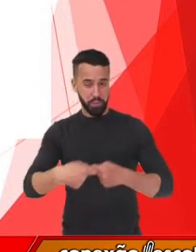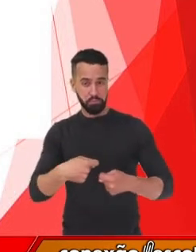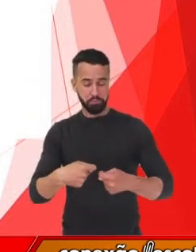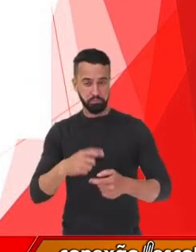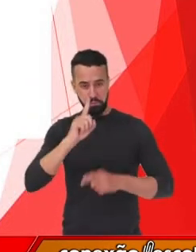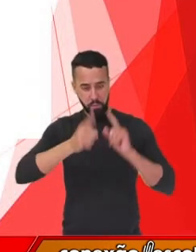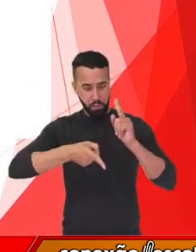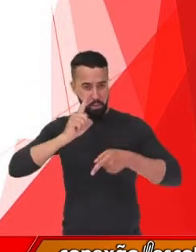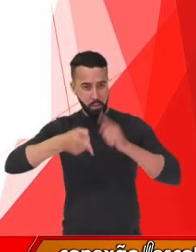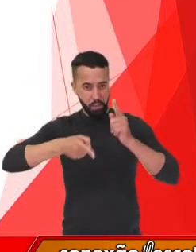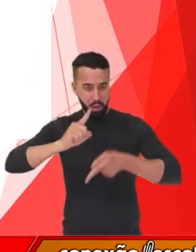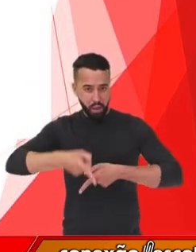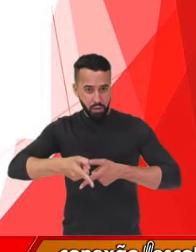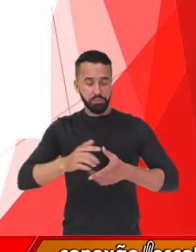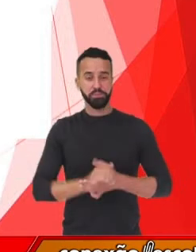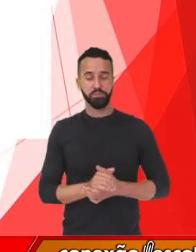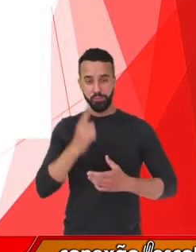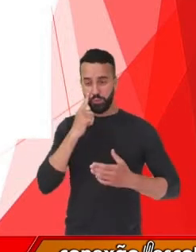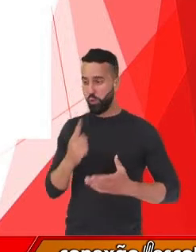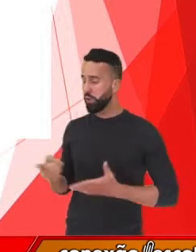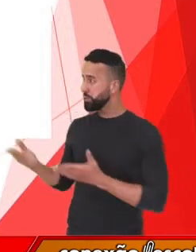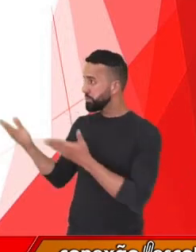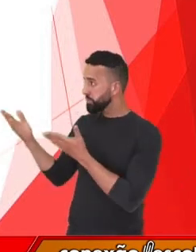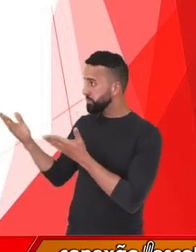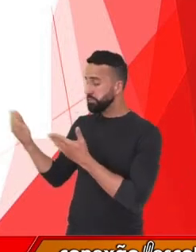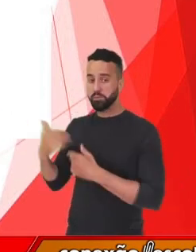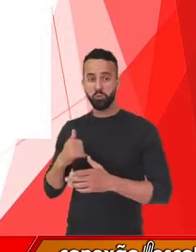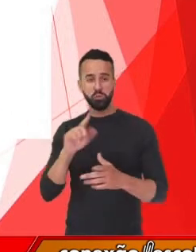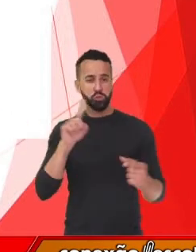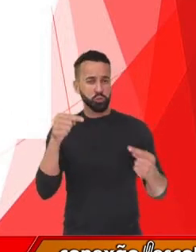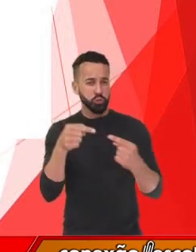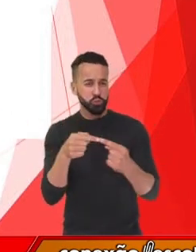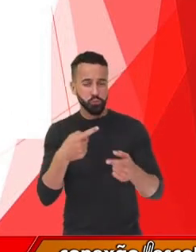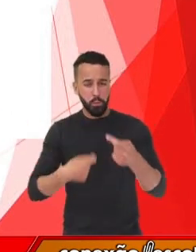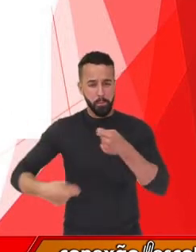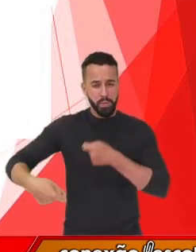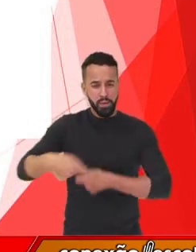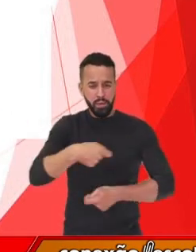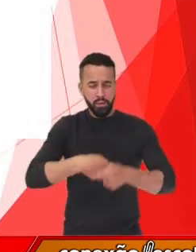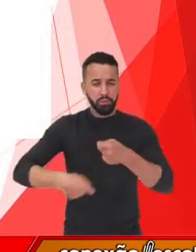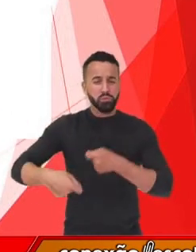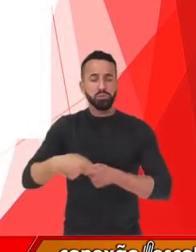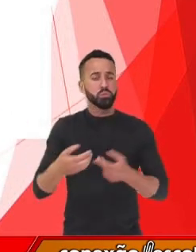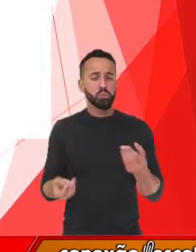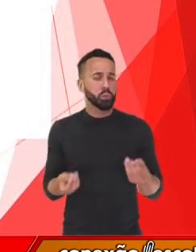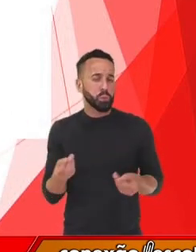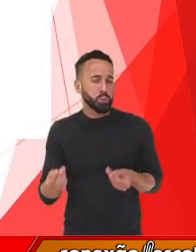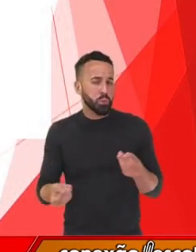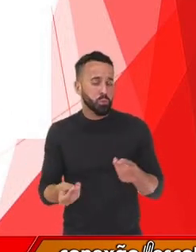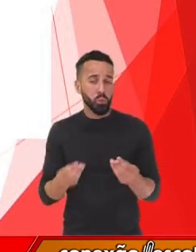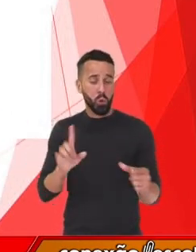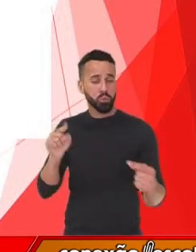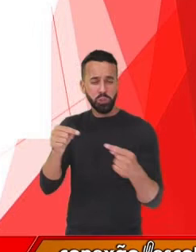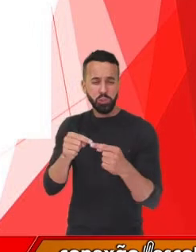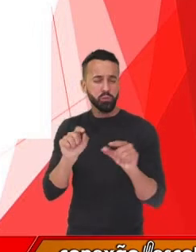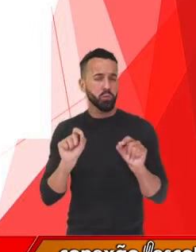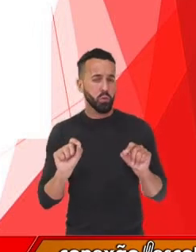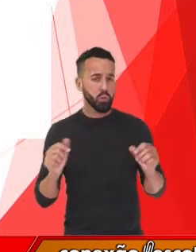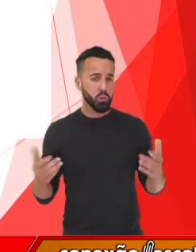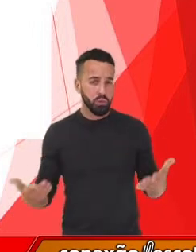para vocês mostrando os objetivos ali do mercantilismo. Um desses objetivos era